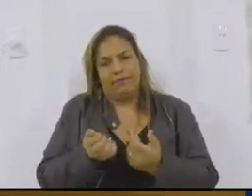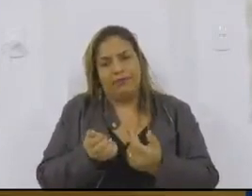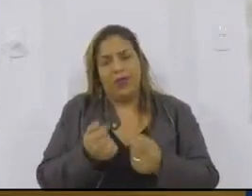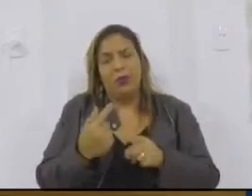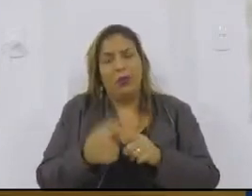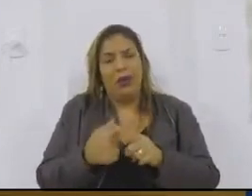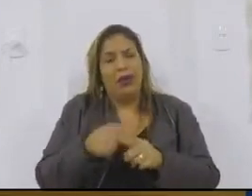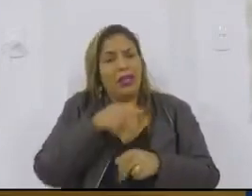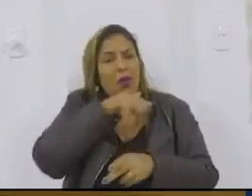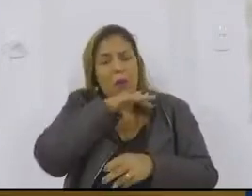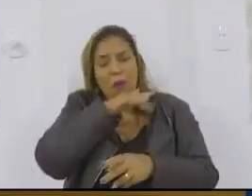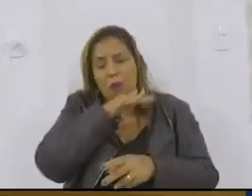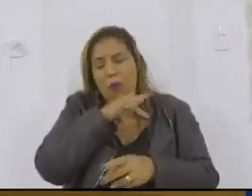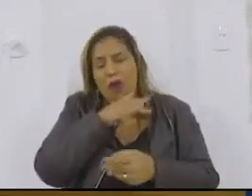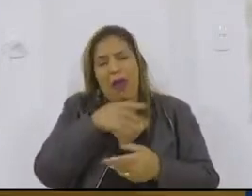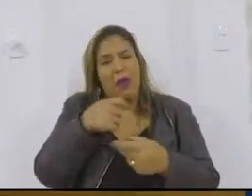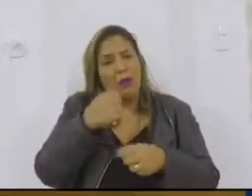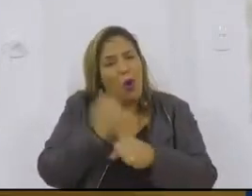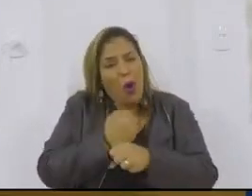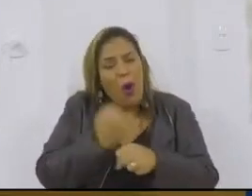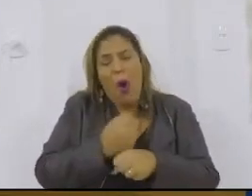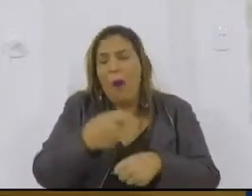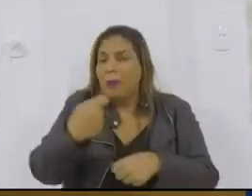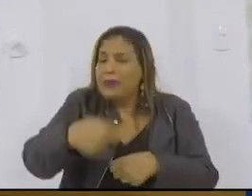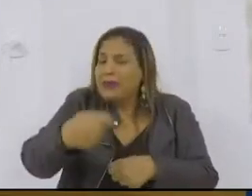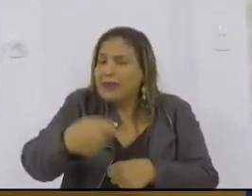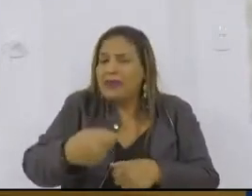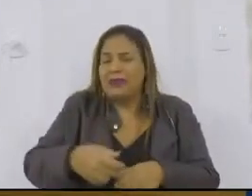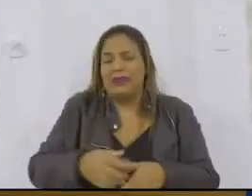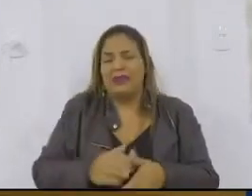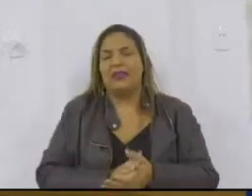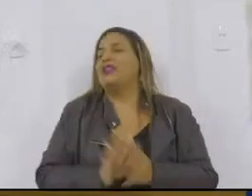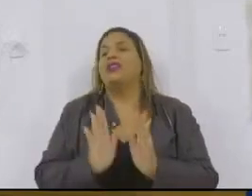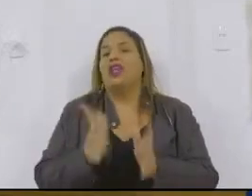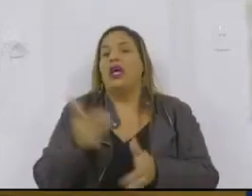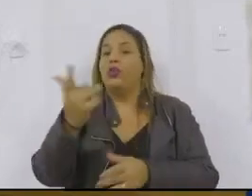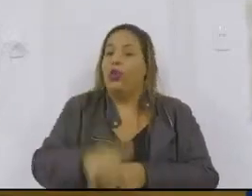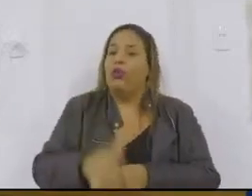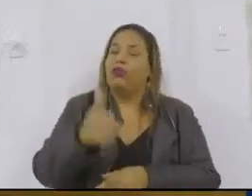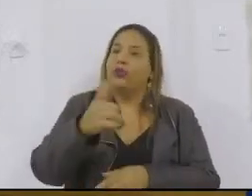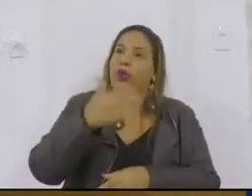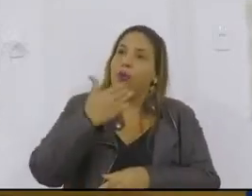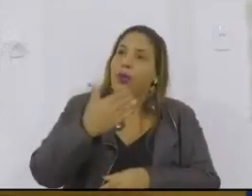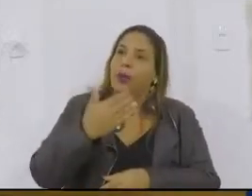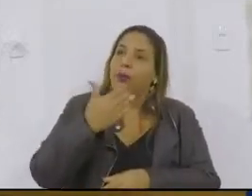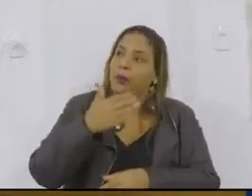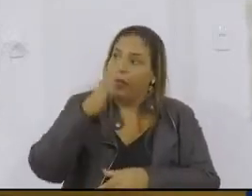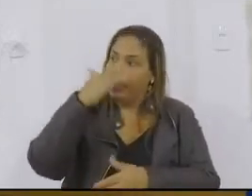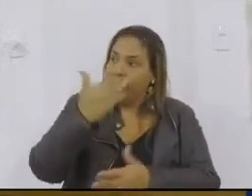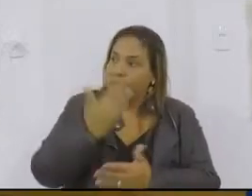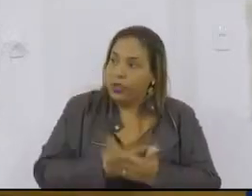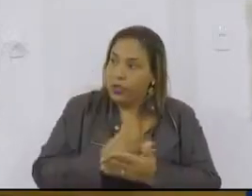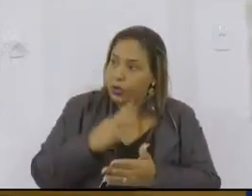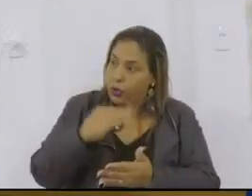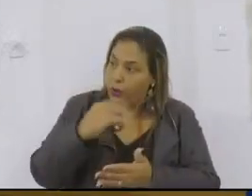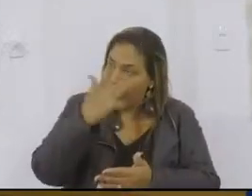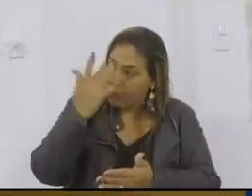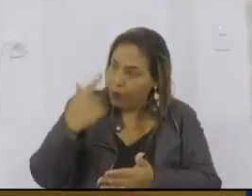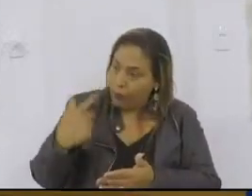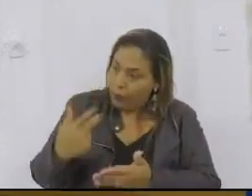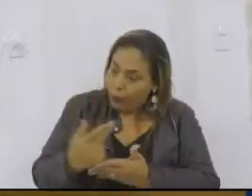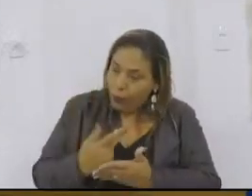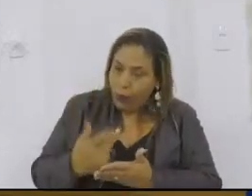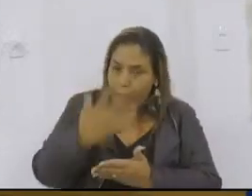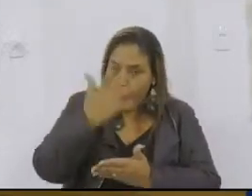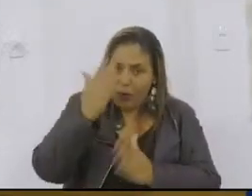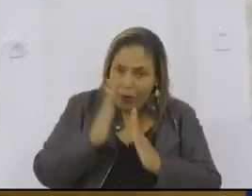como todos sabem aqui, já pediram várias vezes, e acredito que todos os vereadores aqui já, né, são procurados por